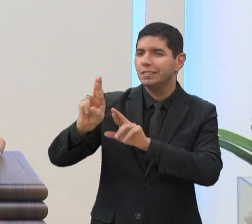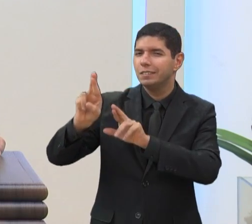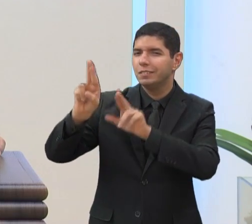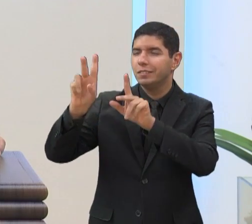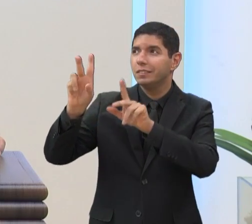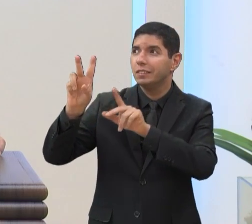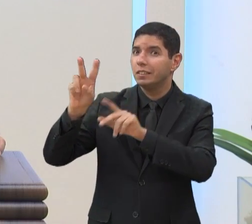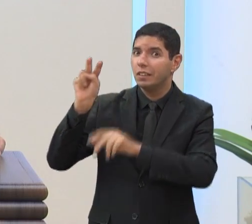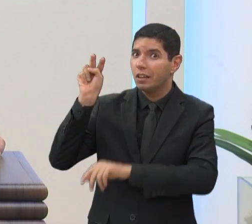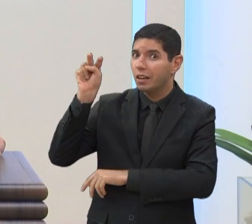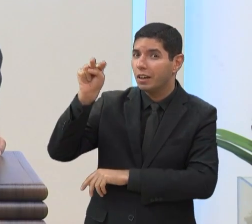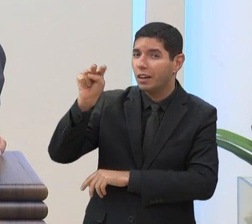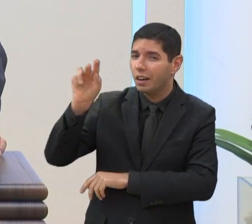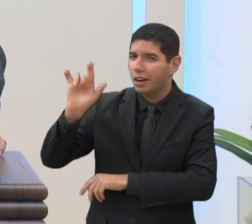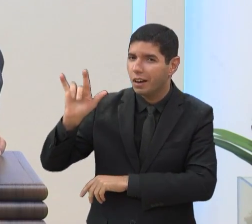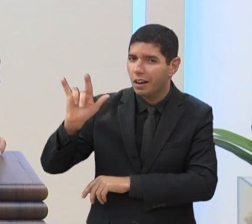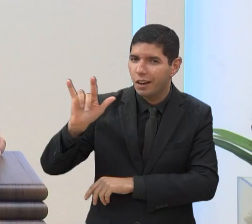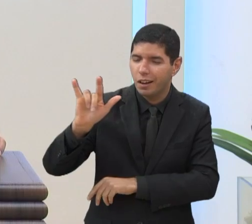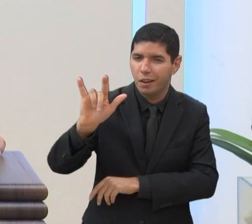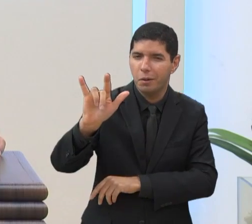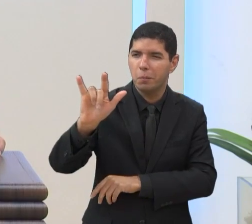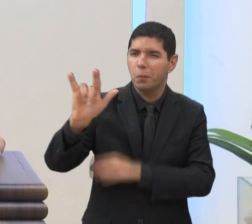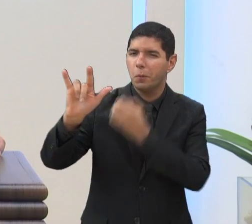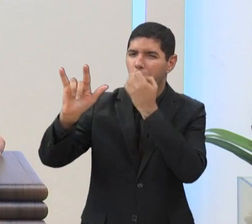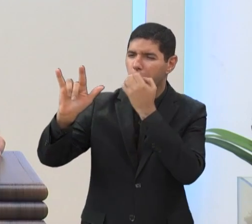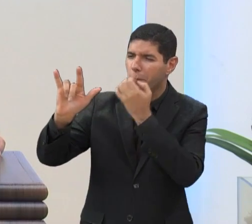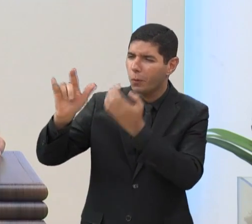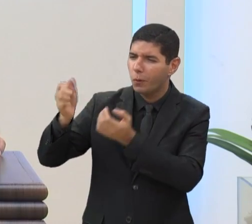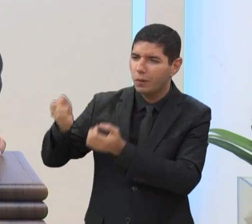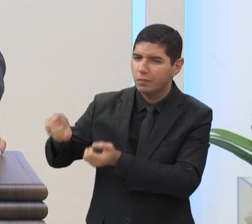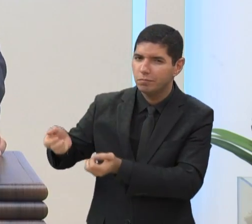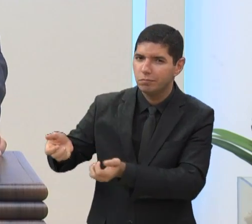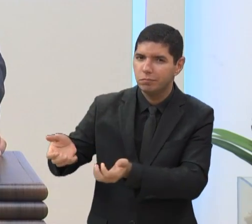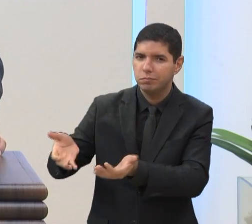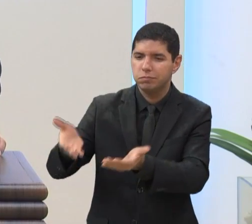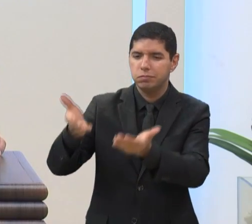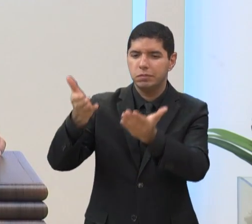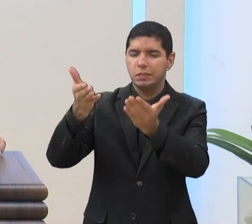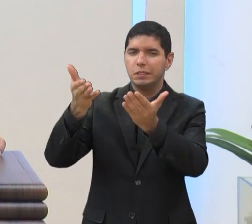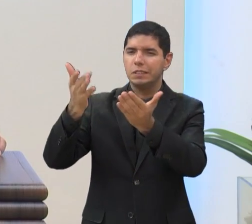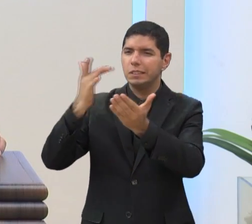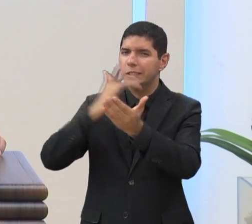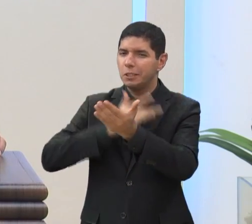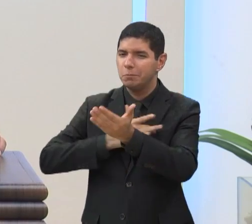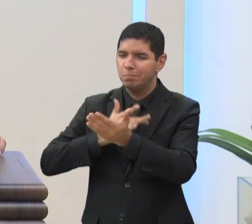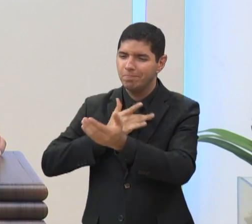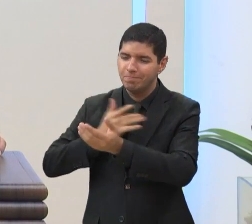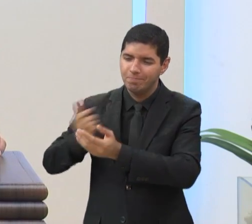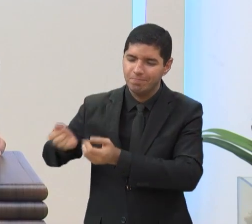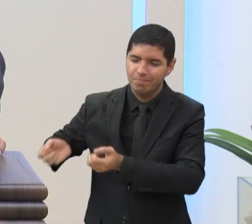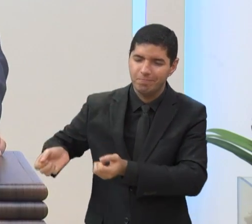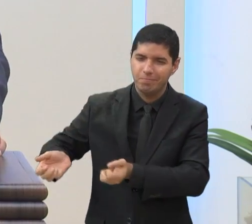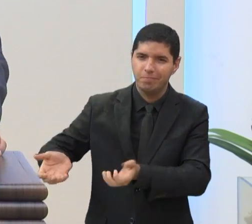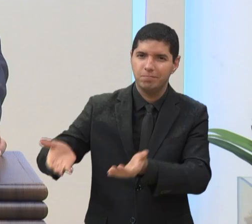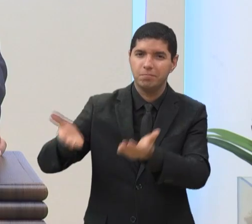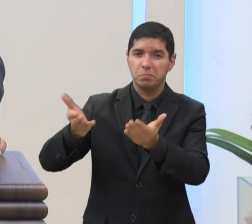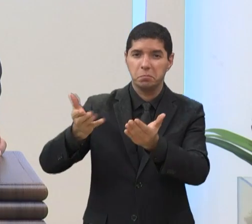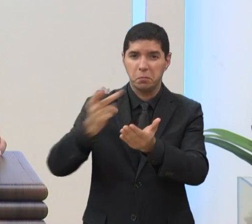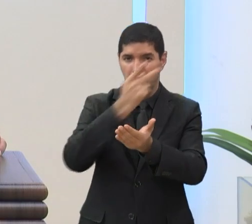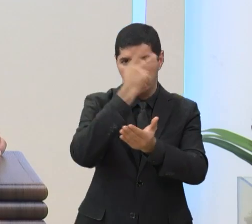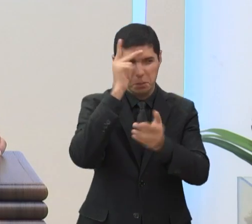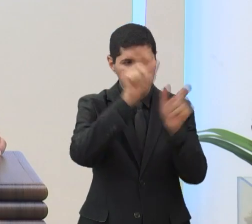de amor, com um olhar de bondade, com um olhar de misericórdia. E se ninguém